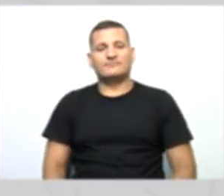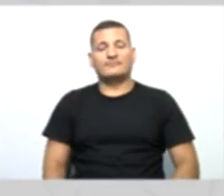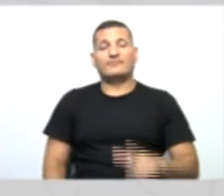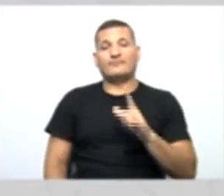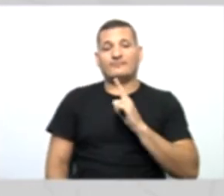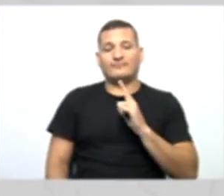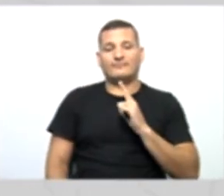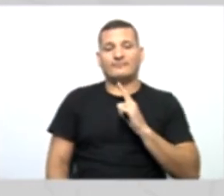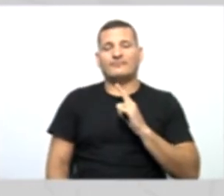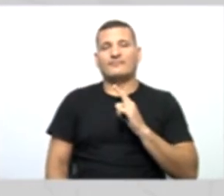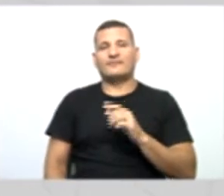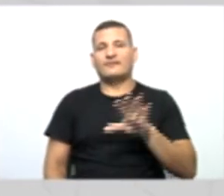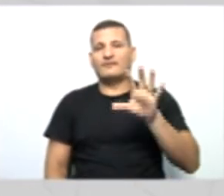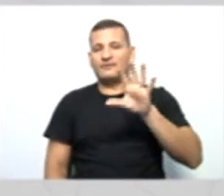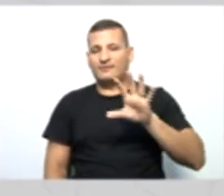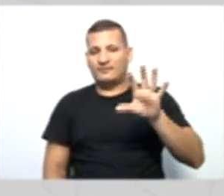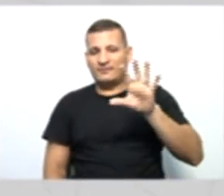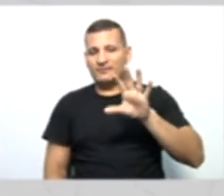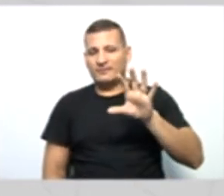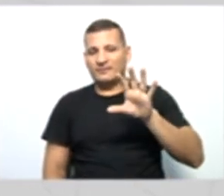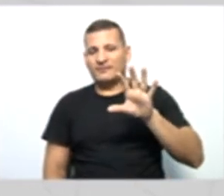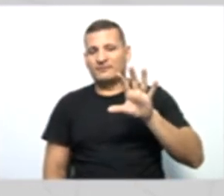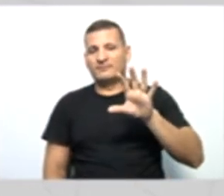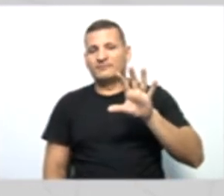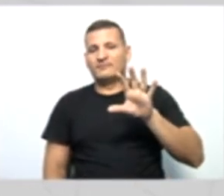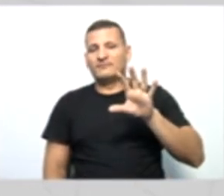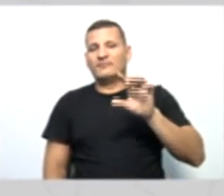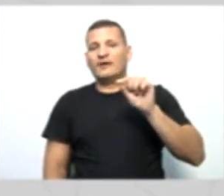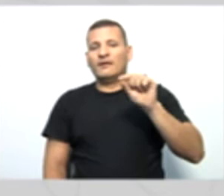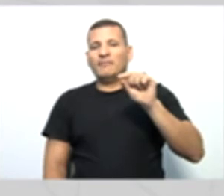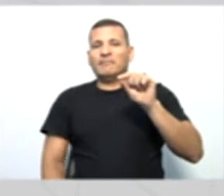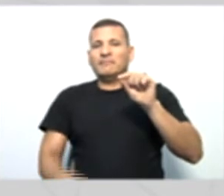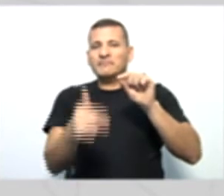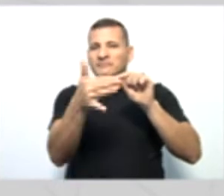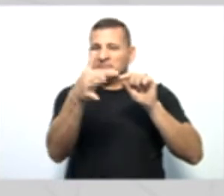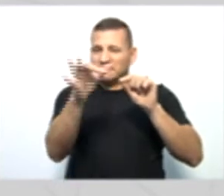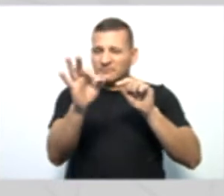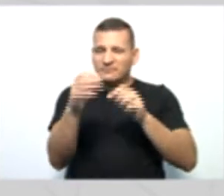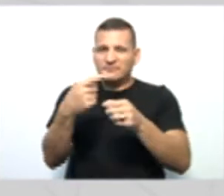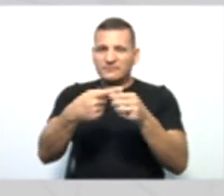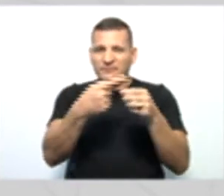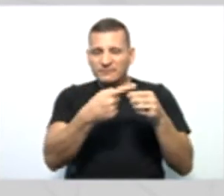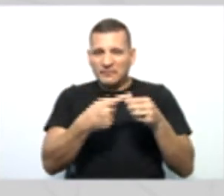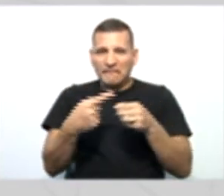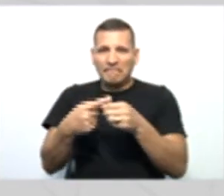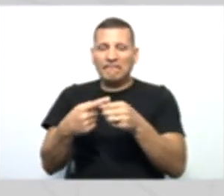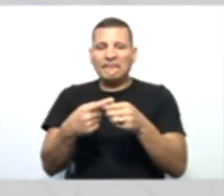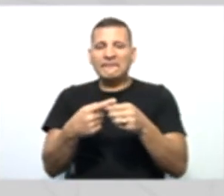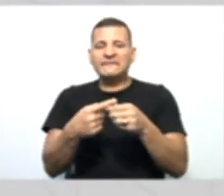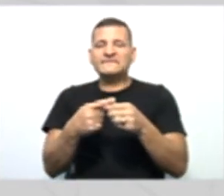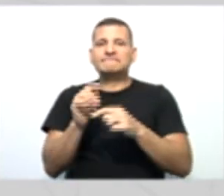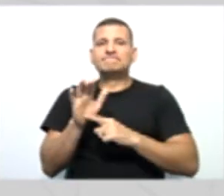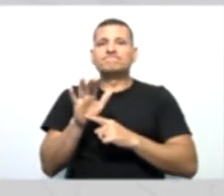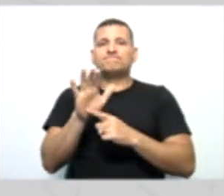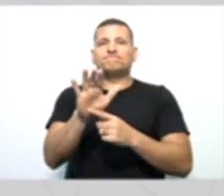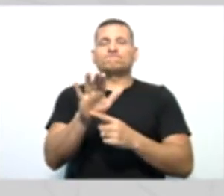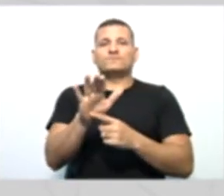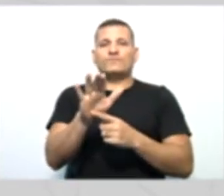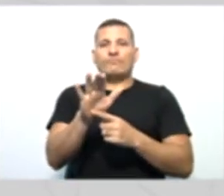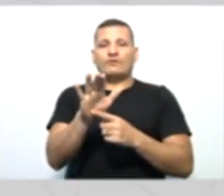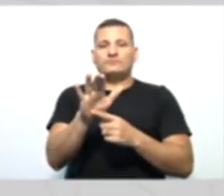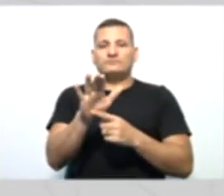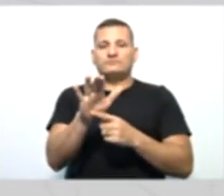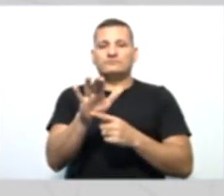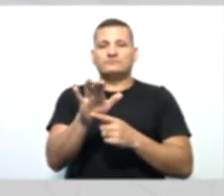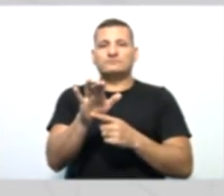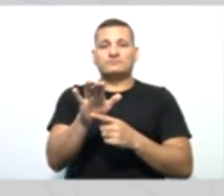uma região que é constituída por 10 municípios que apresenta atividades econômicas voltadas